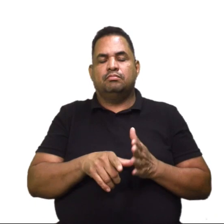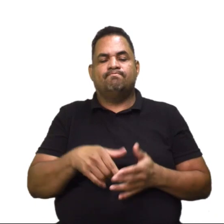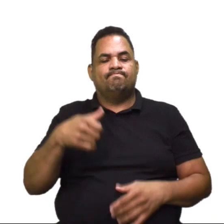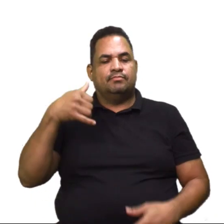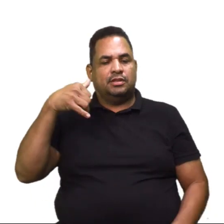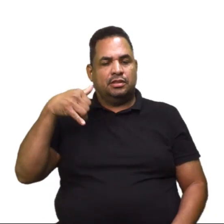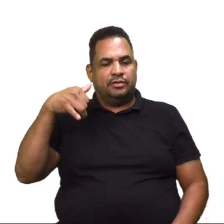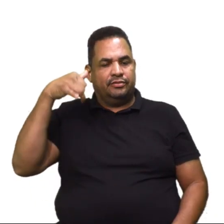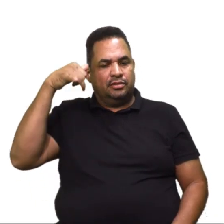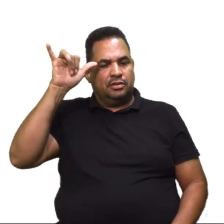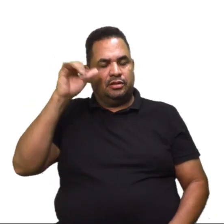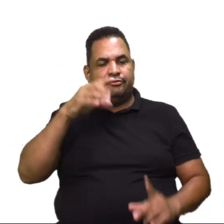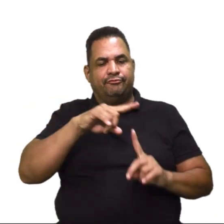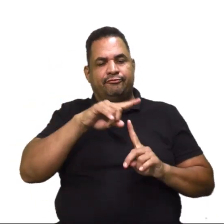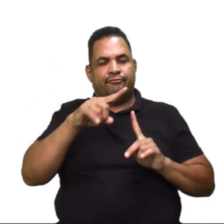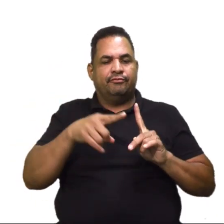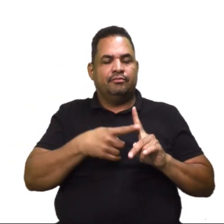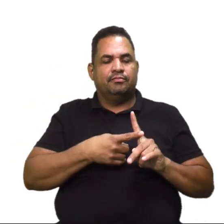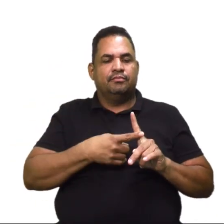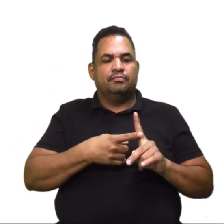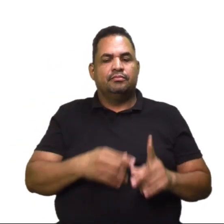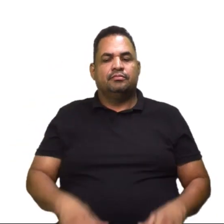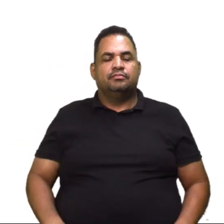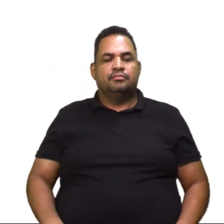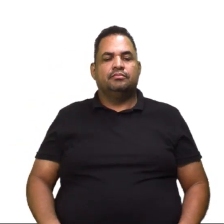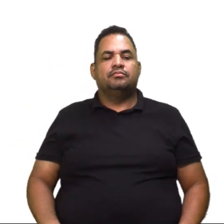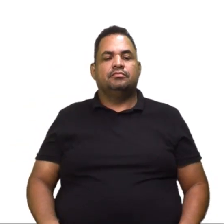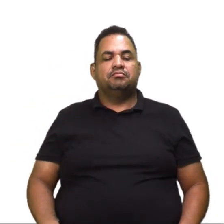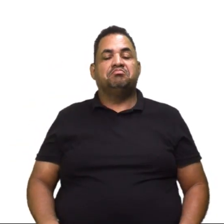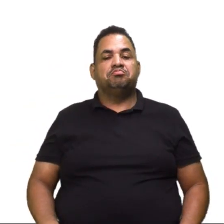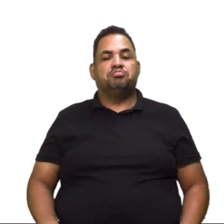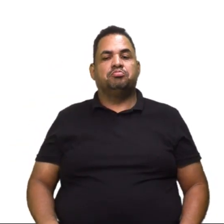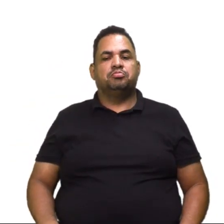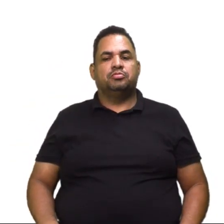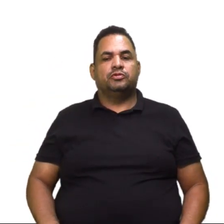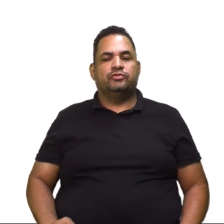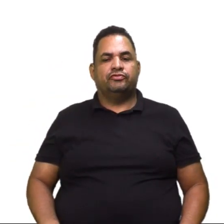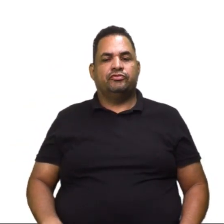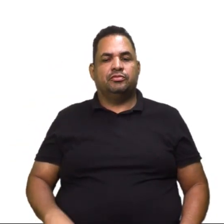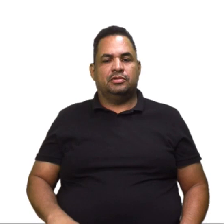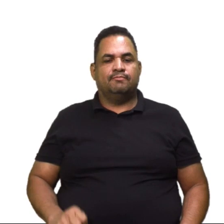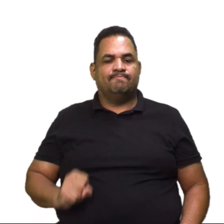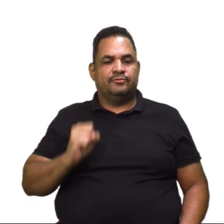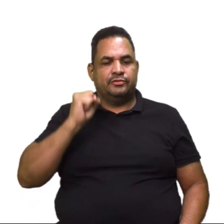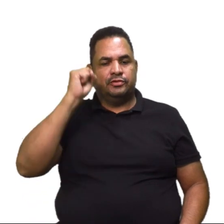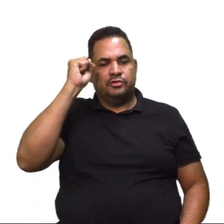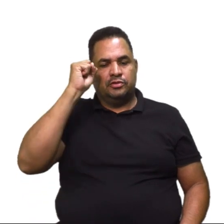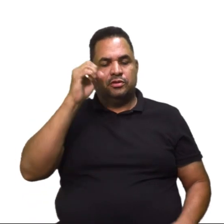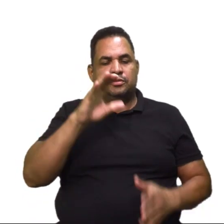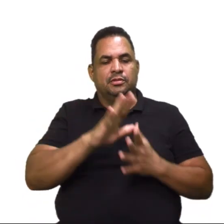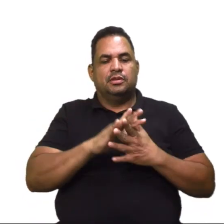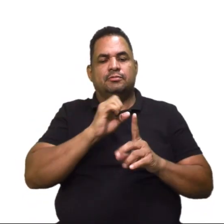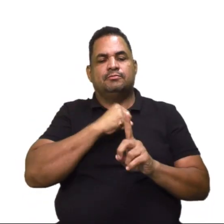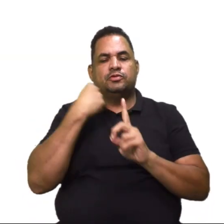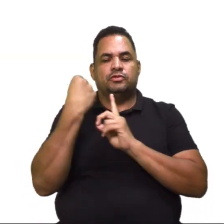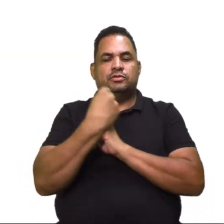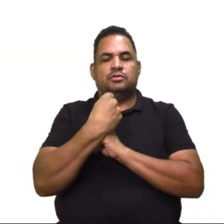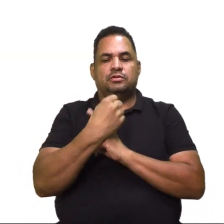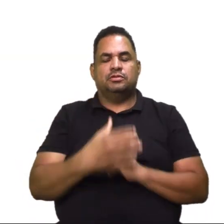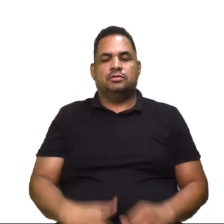anticoncepcional, tá, gente? Isso foi um ganho muito grande para a sociedade. Então, letra D, a nossa alternativa